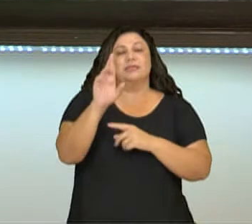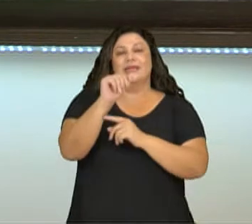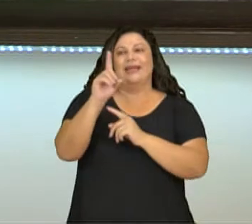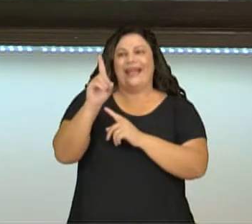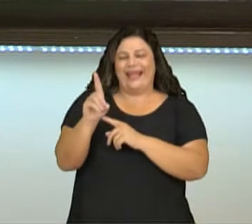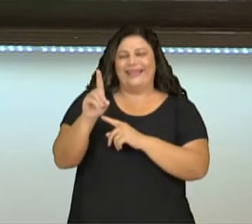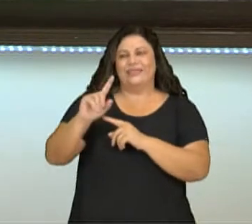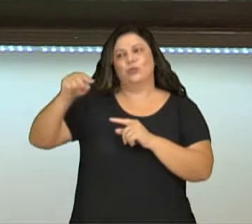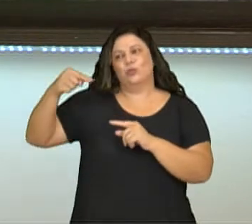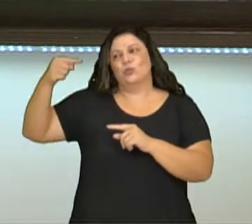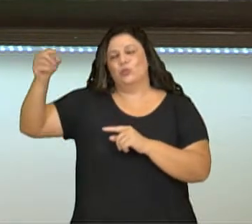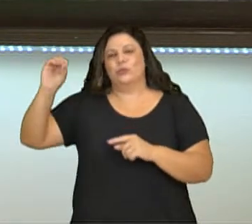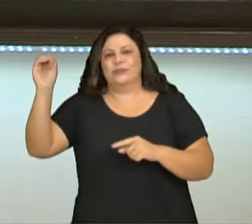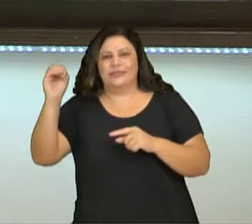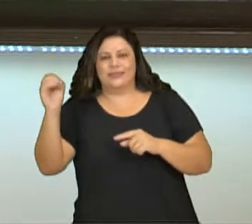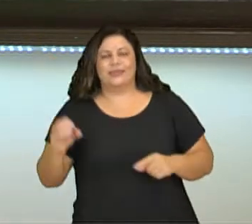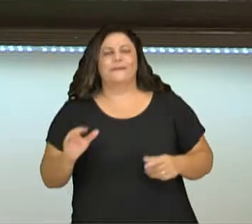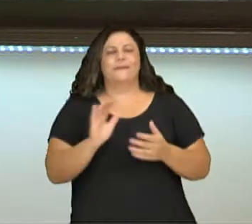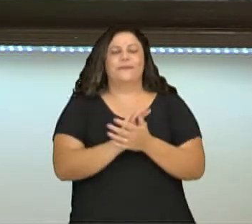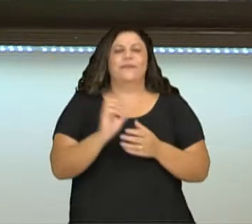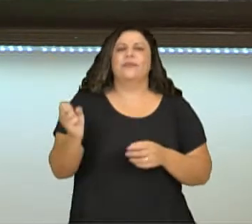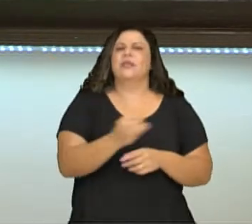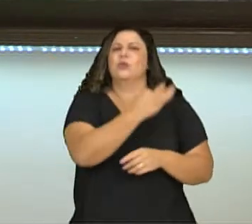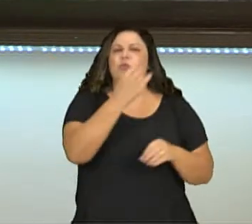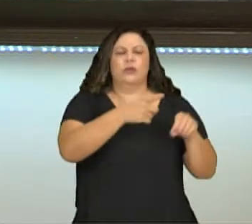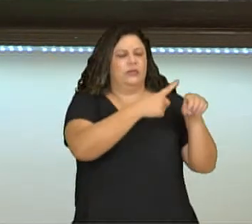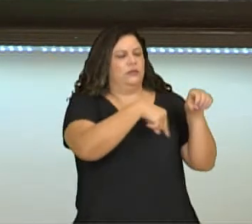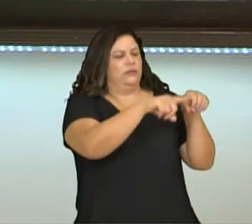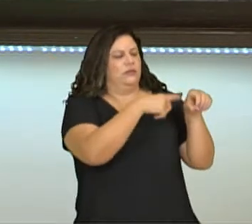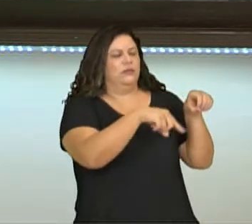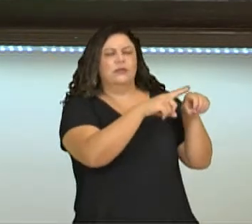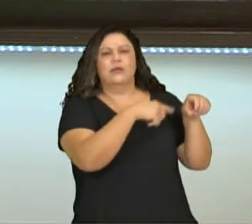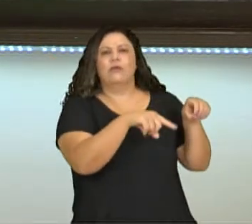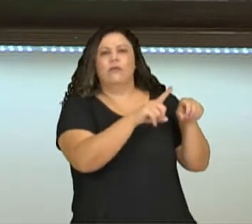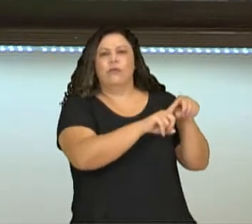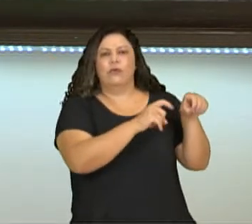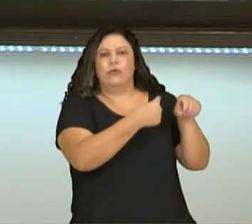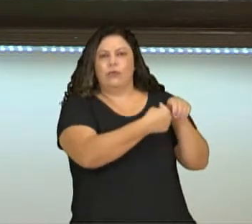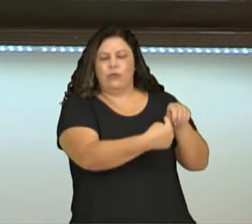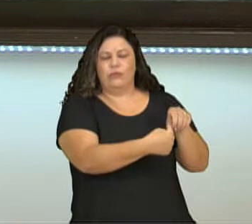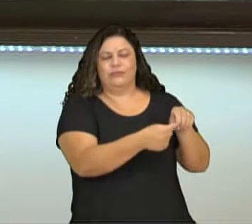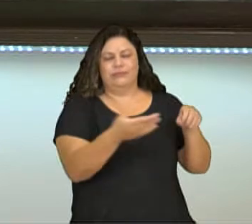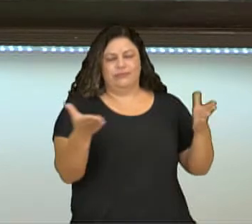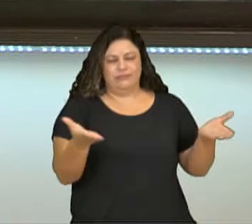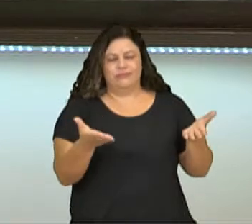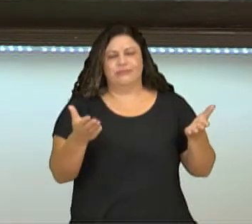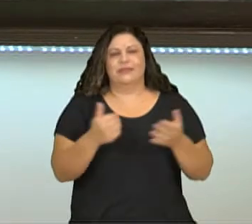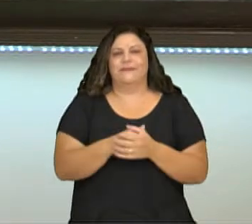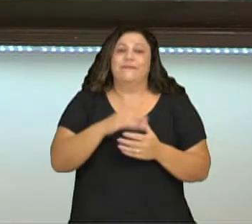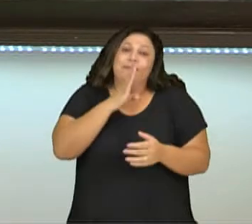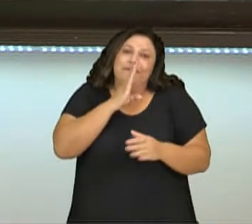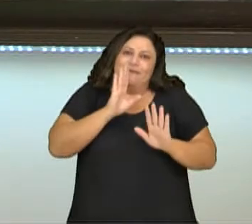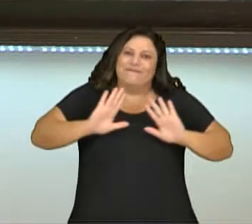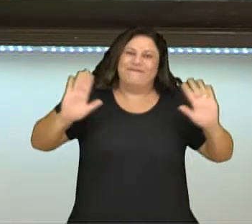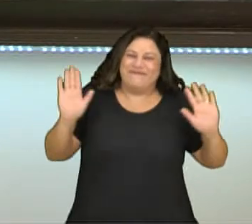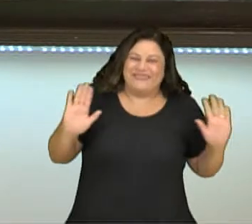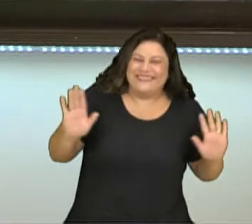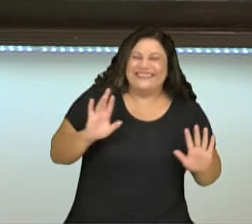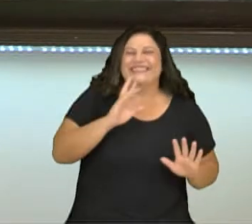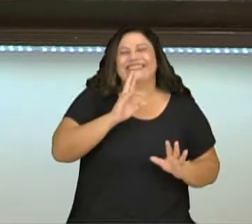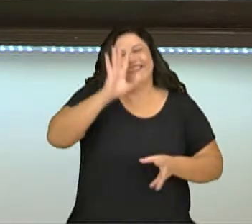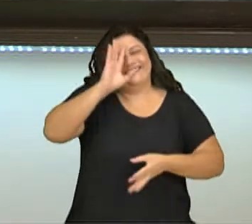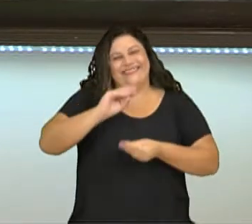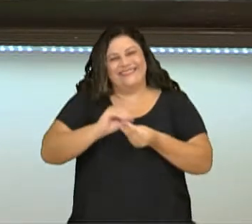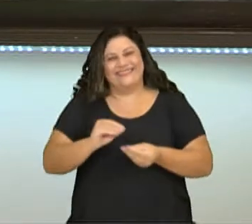que você vai ver isso? Veja quantas voltas cada um deles dá na circunferência trigonométrica. Eu não vou falar mais nada, senão vou acabar resolvendo